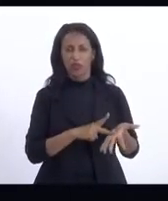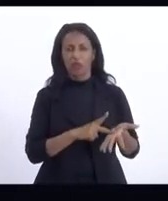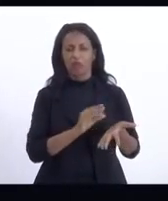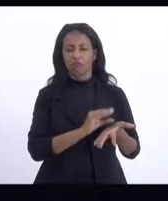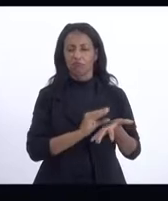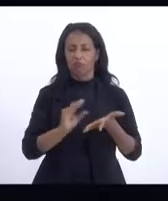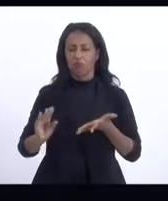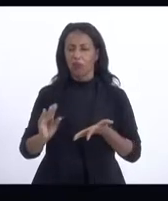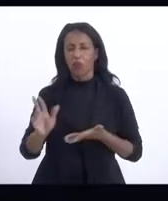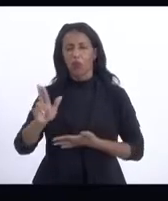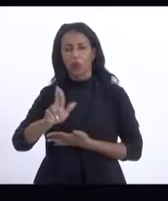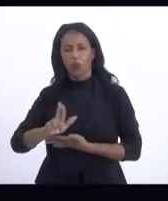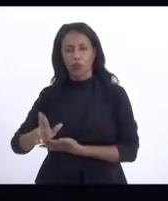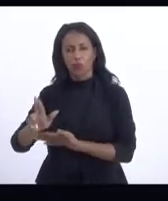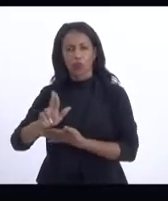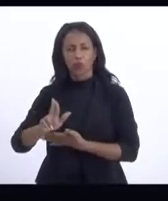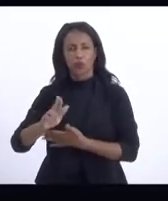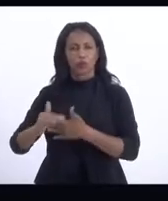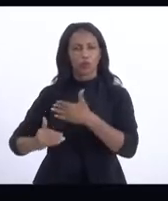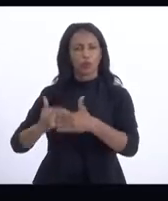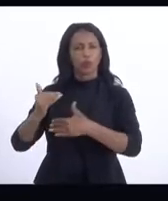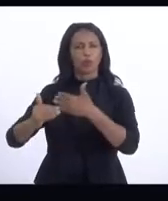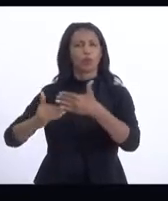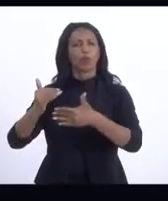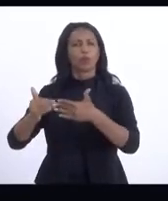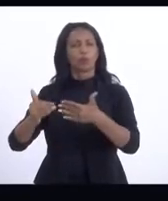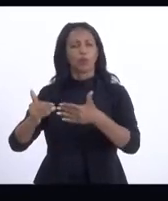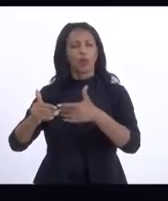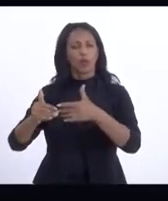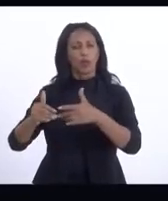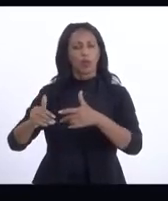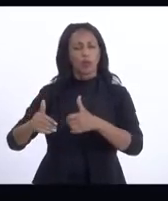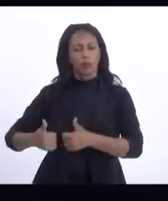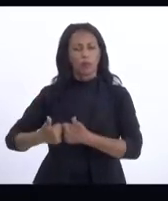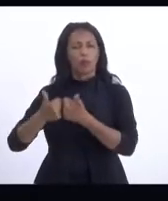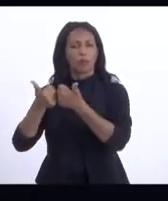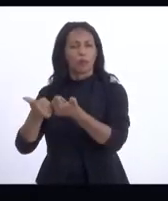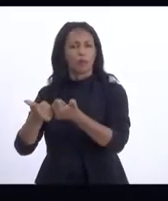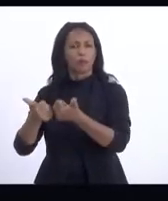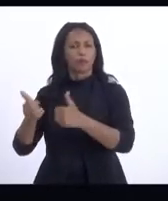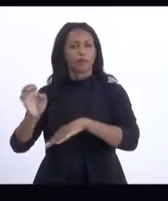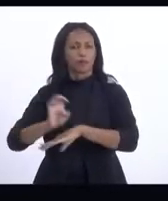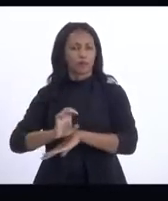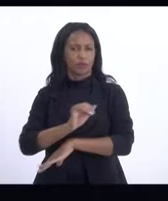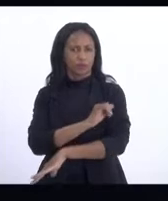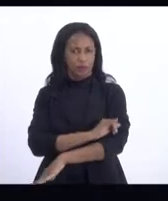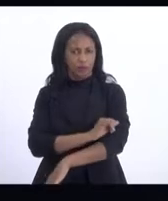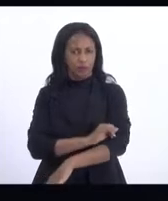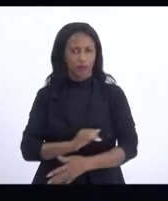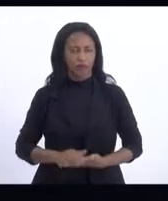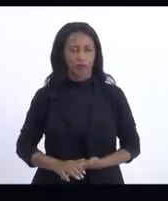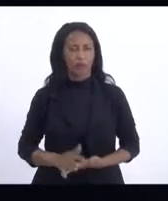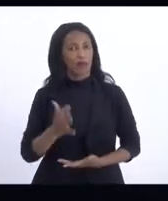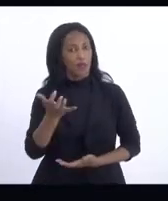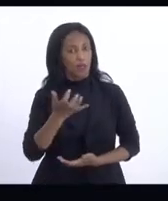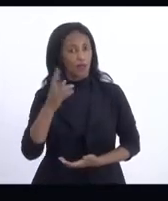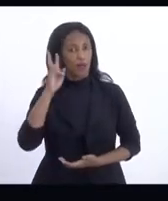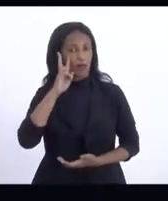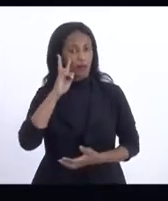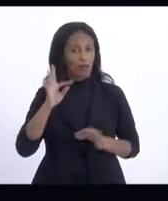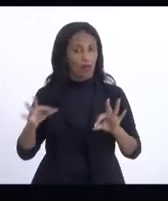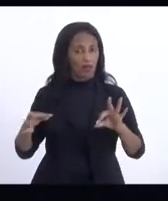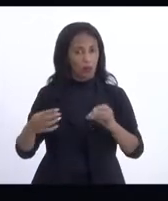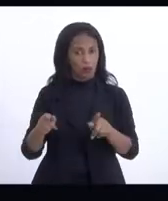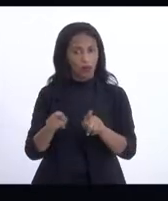efetivamente utilizado para o progresso e o aprimoramento do Estado do Rio de Janeiro. Quero lembrar a todos também que